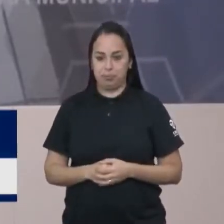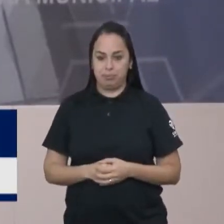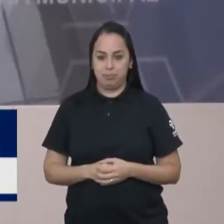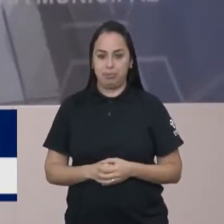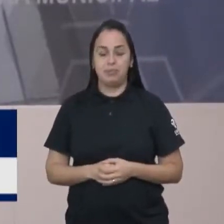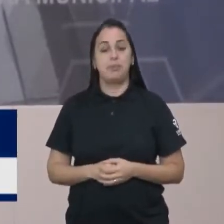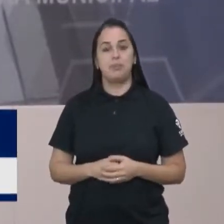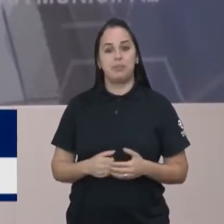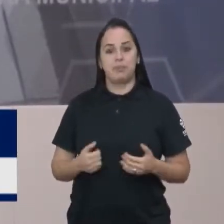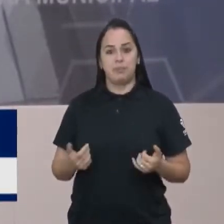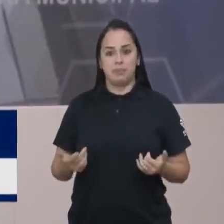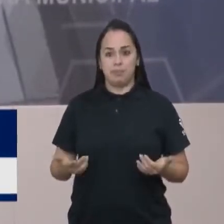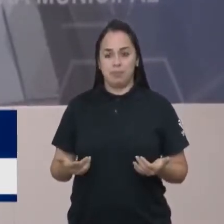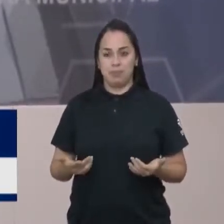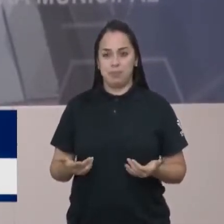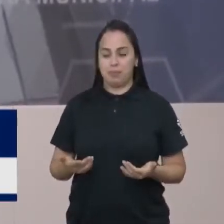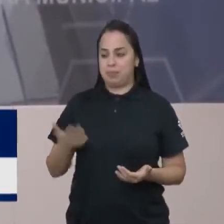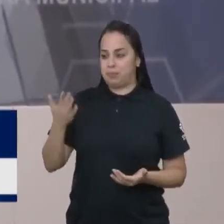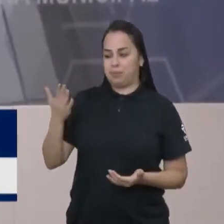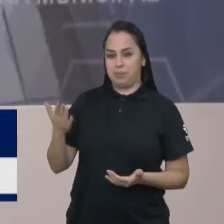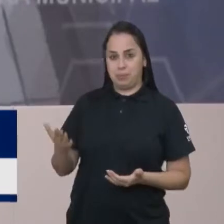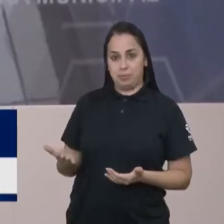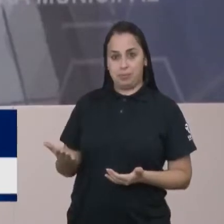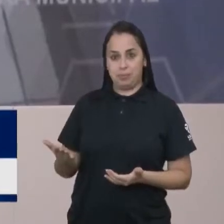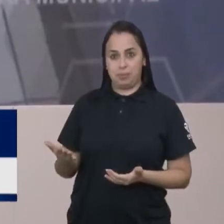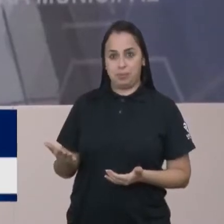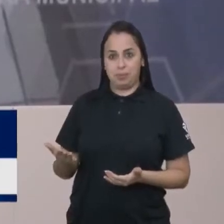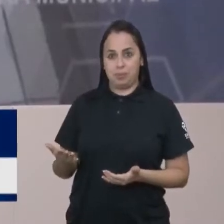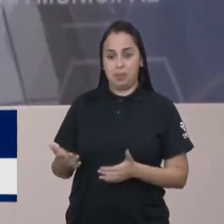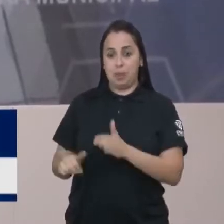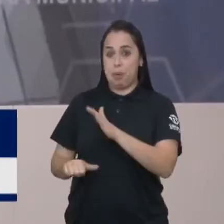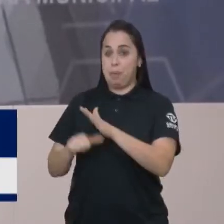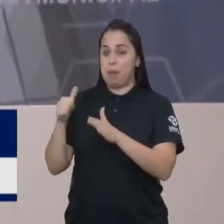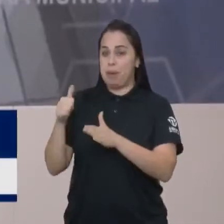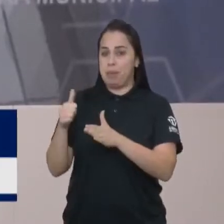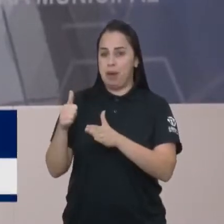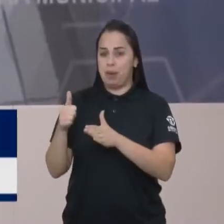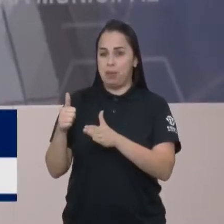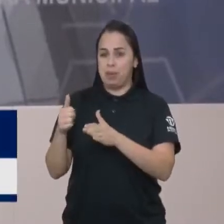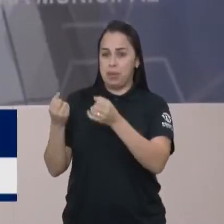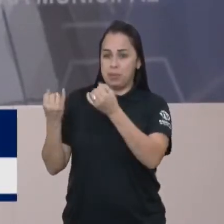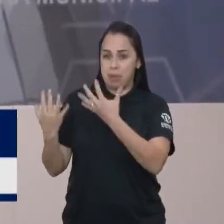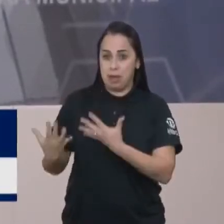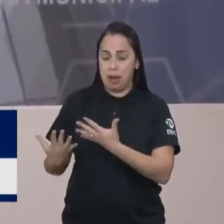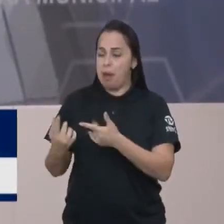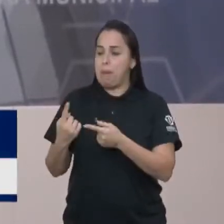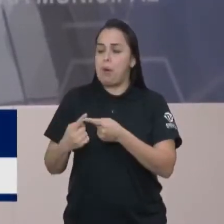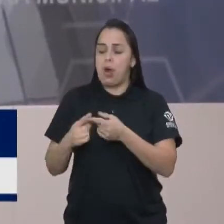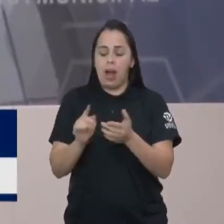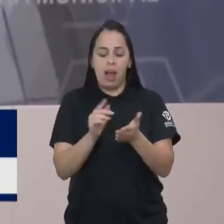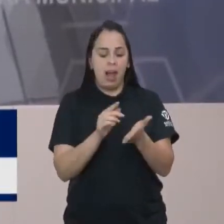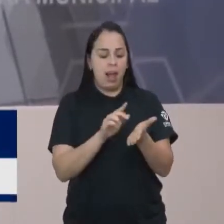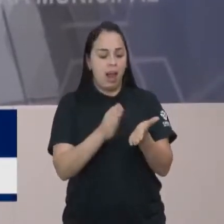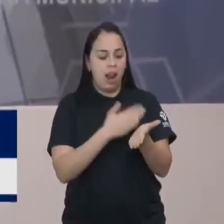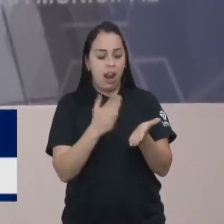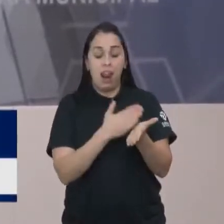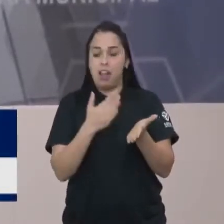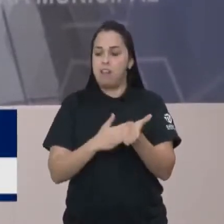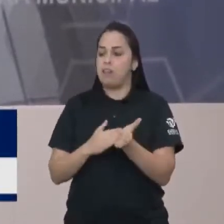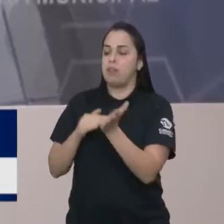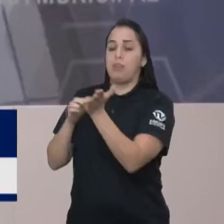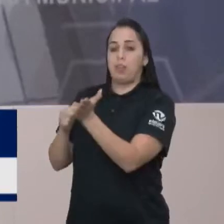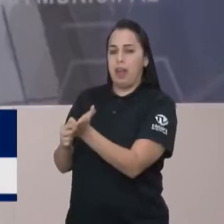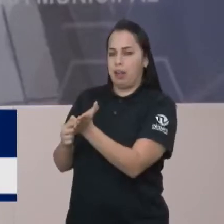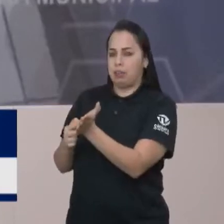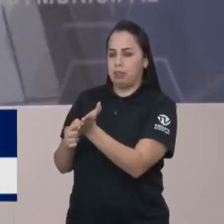Vamos lá. Doutor Ricardo, primeiro a explicação. Por que um livro? Porque tenho certeza que você terá tempo